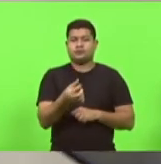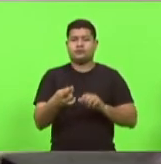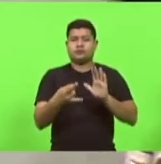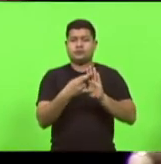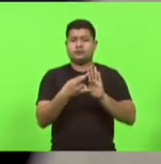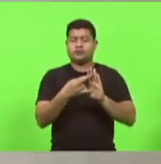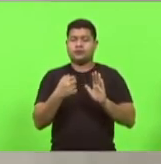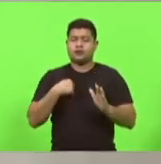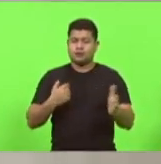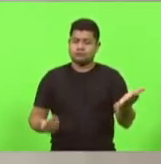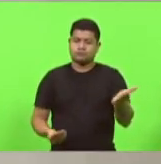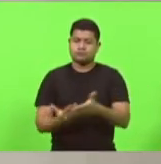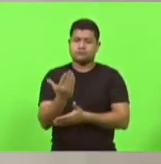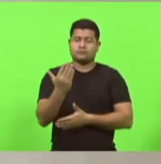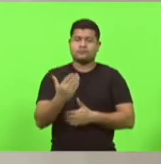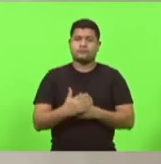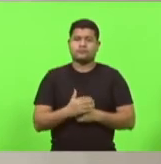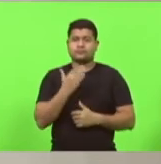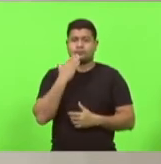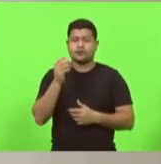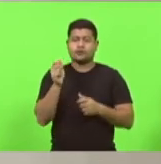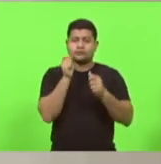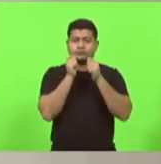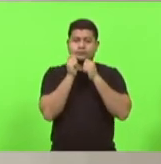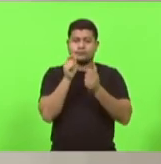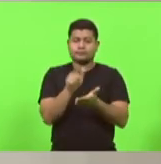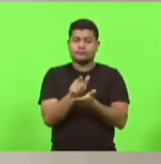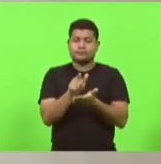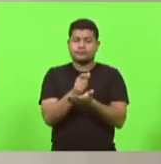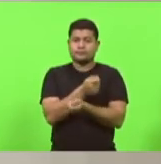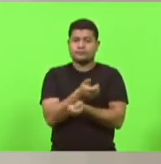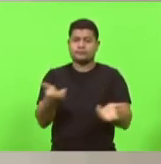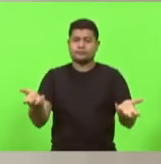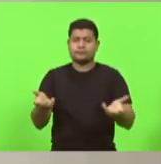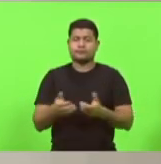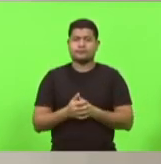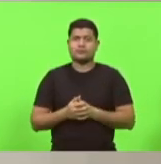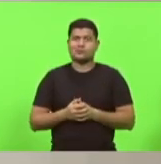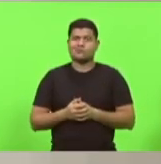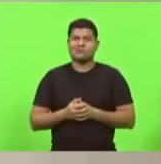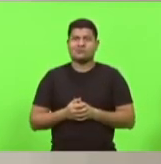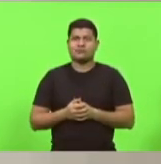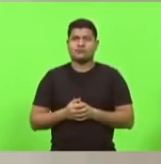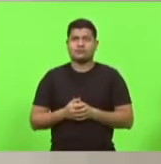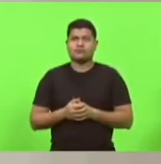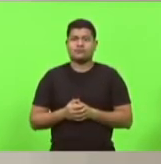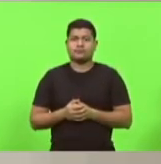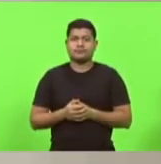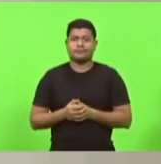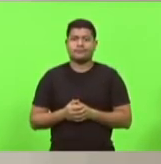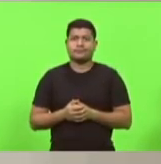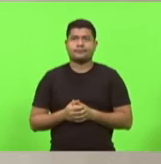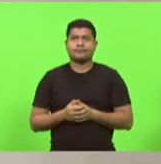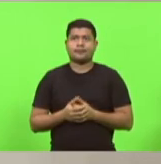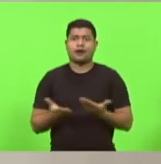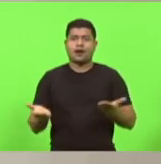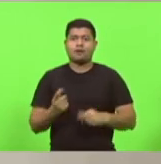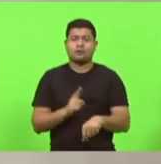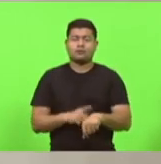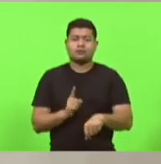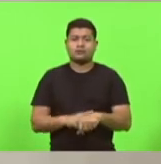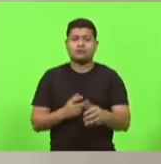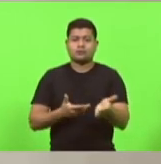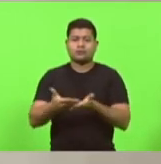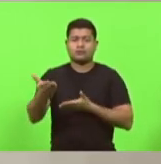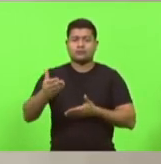por aprovada. Eu solicito à assessoria que proceda à distribuição de expediente. E, neste momento, entraremos já em